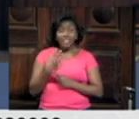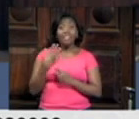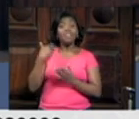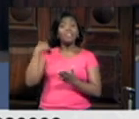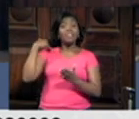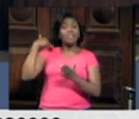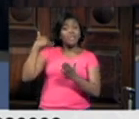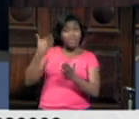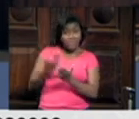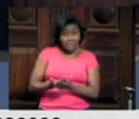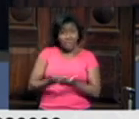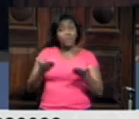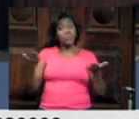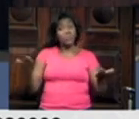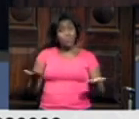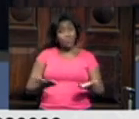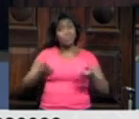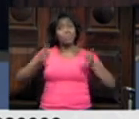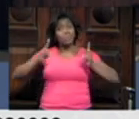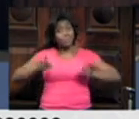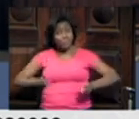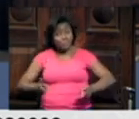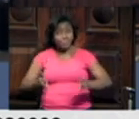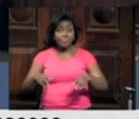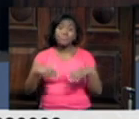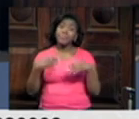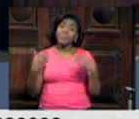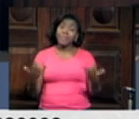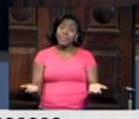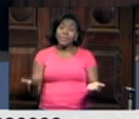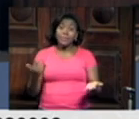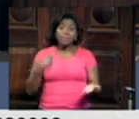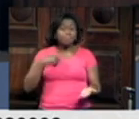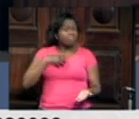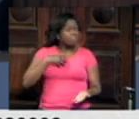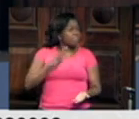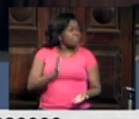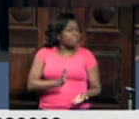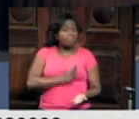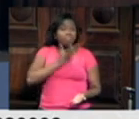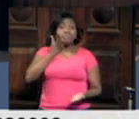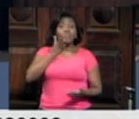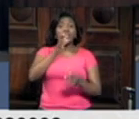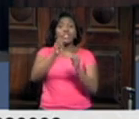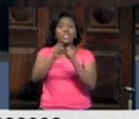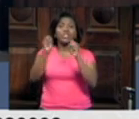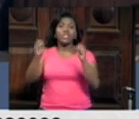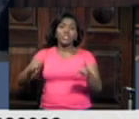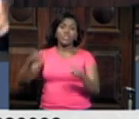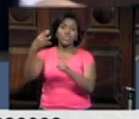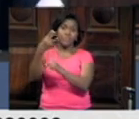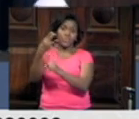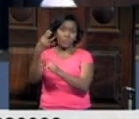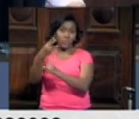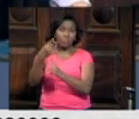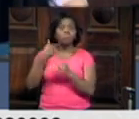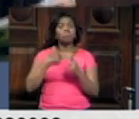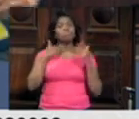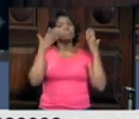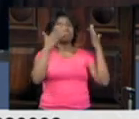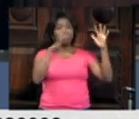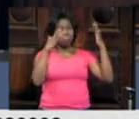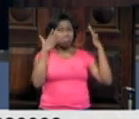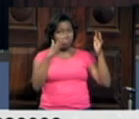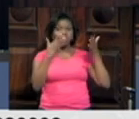hoje este papel. Portanto, senhor presidente, a minha repulsa ao sistema Globo e as minhas homenagens